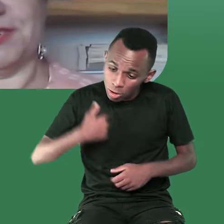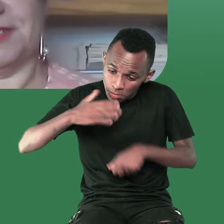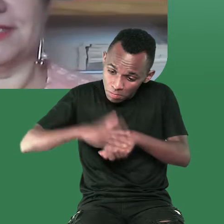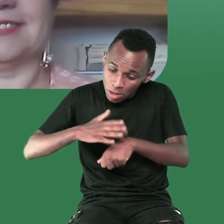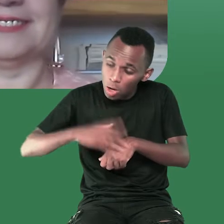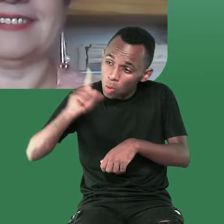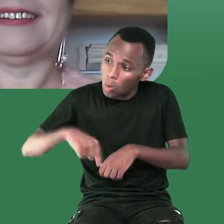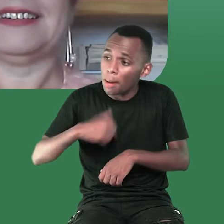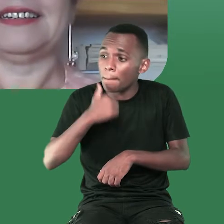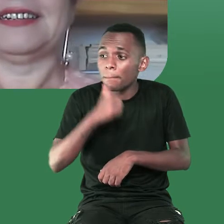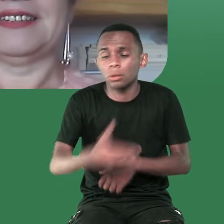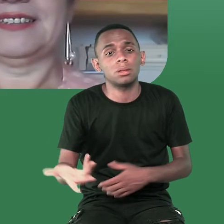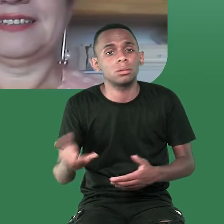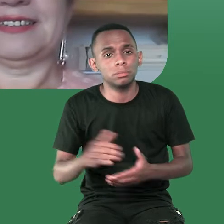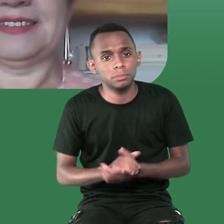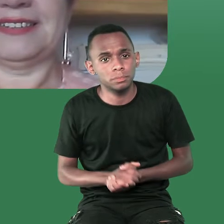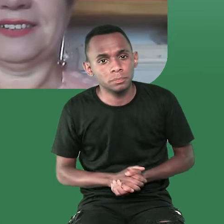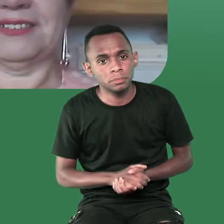não teve um filho.